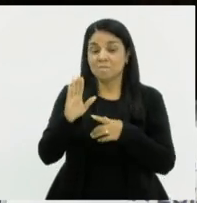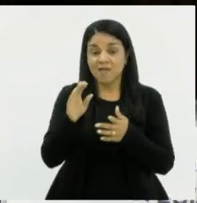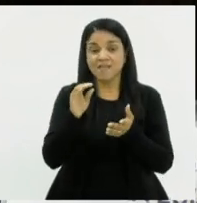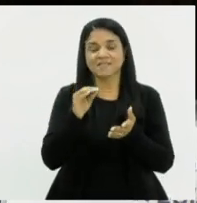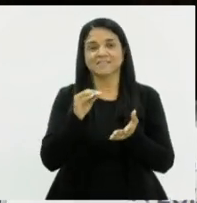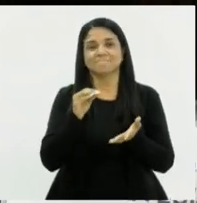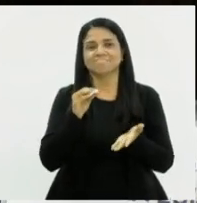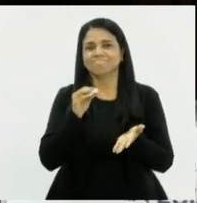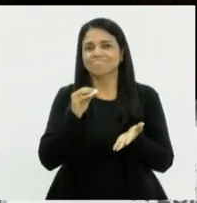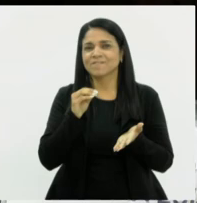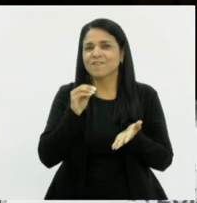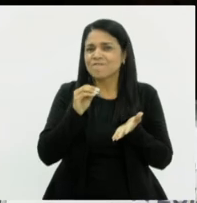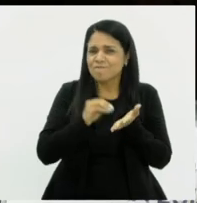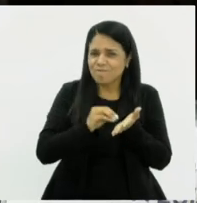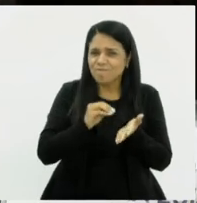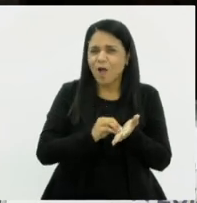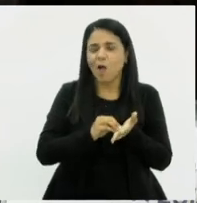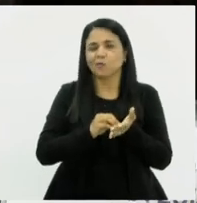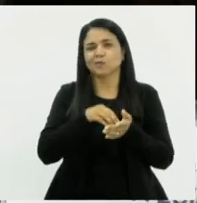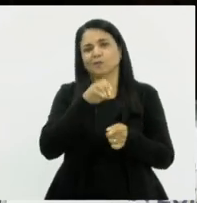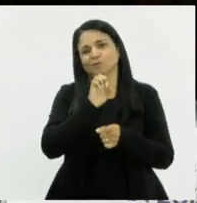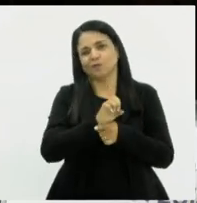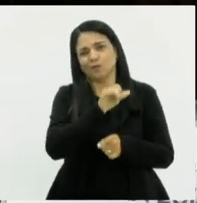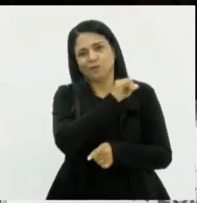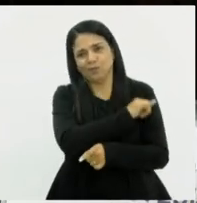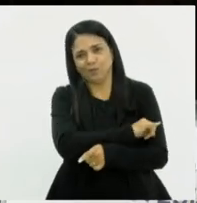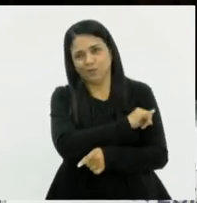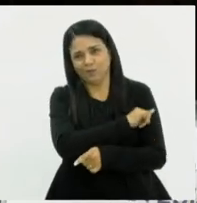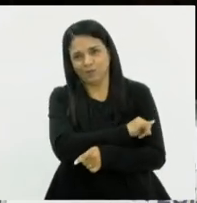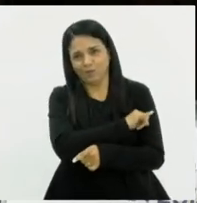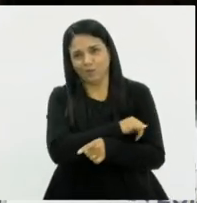muita falta para o nosso Estado.